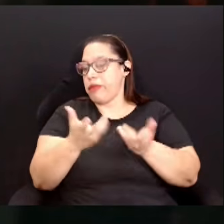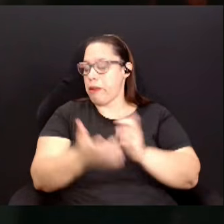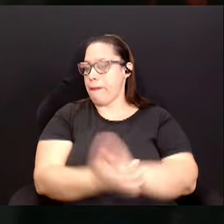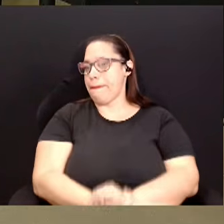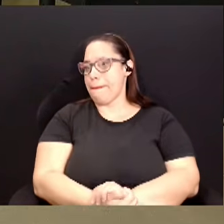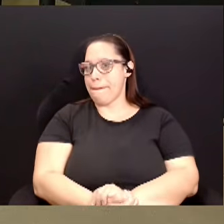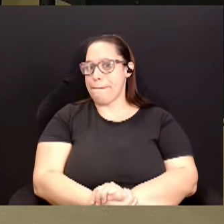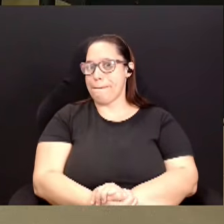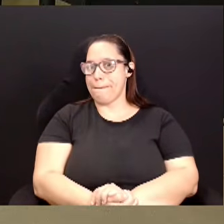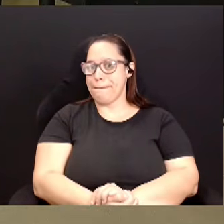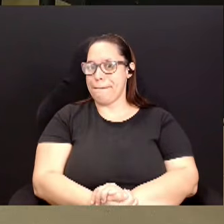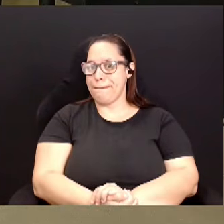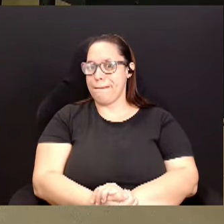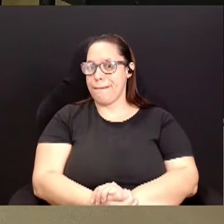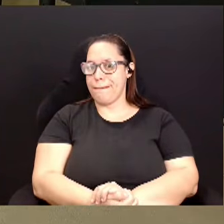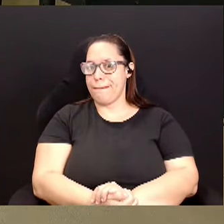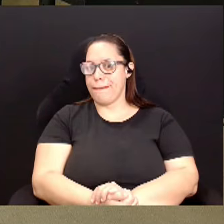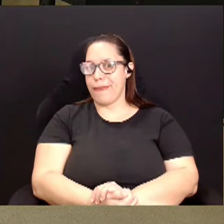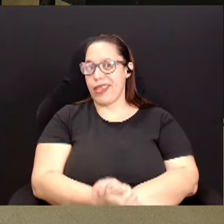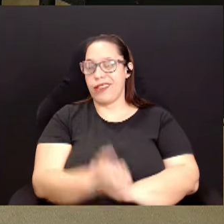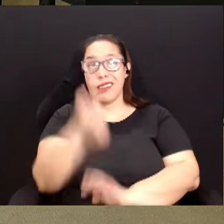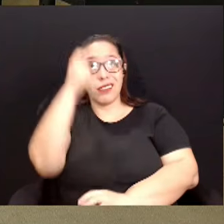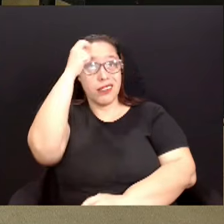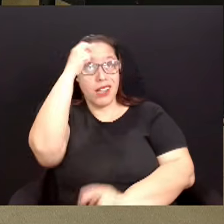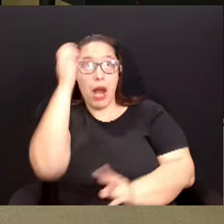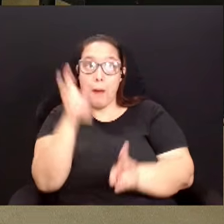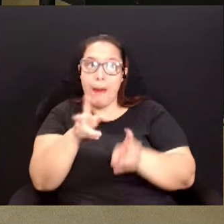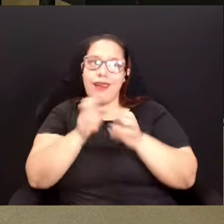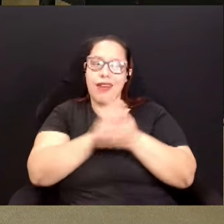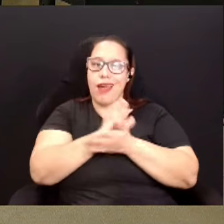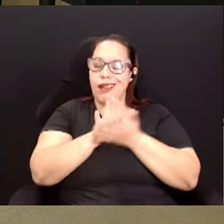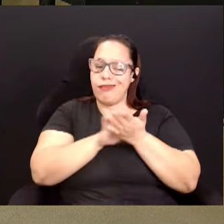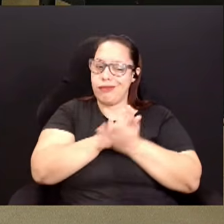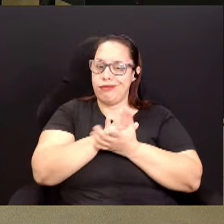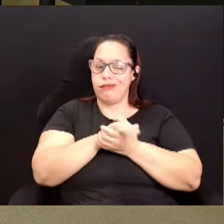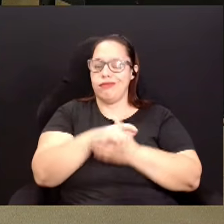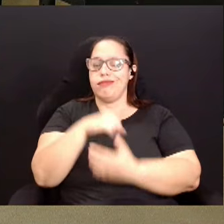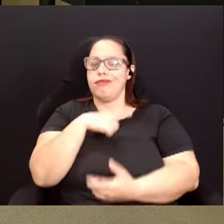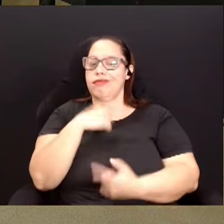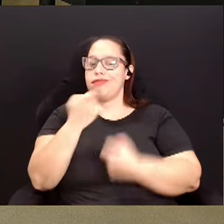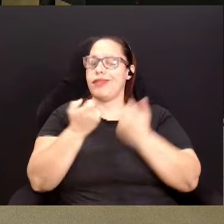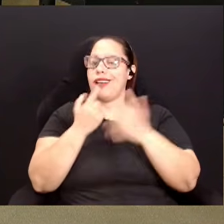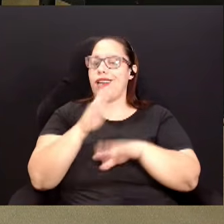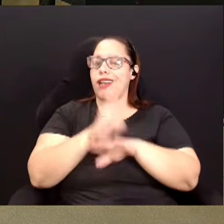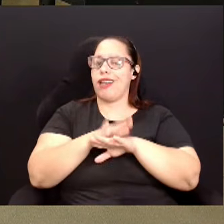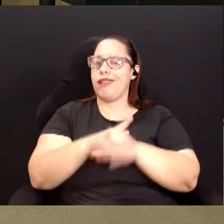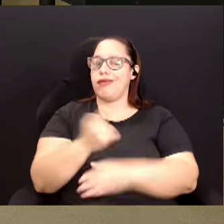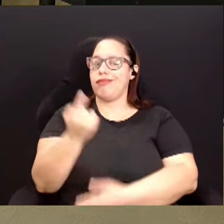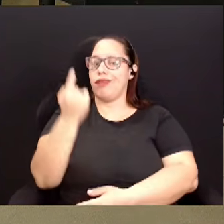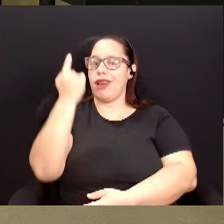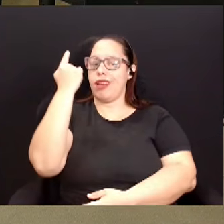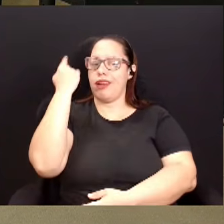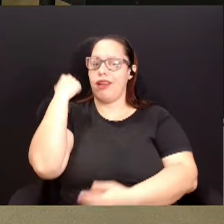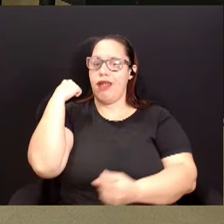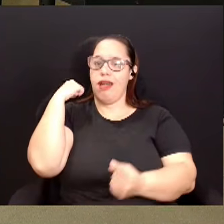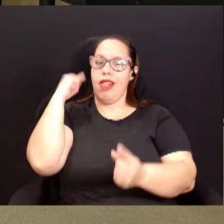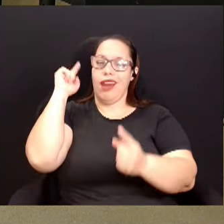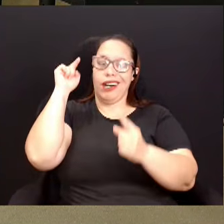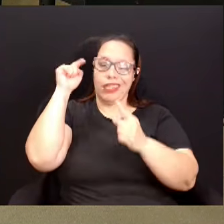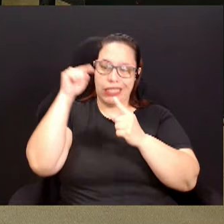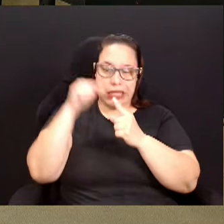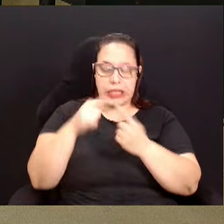É algo bem inconsciente, mas essa inconsciência tem algo lá atrás. E aí a psicologia vem tratar isso.